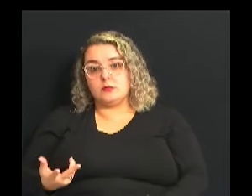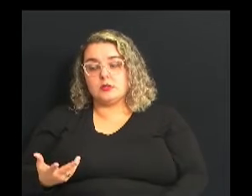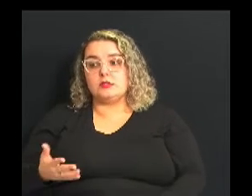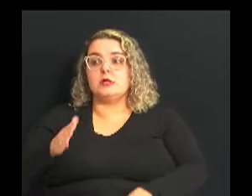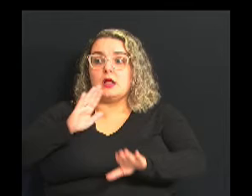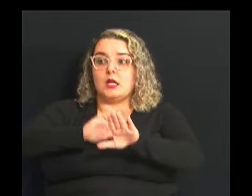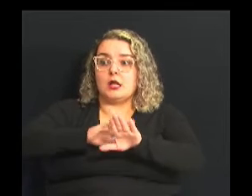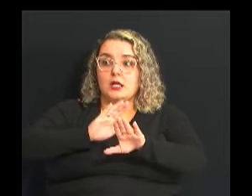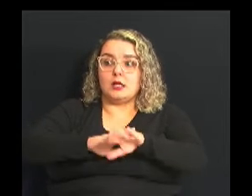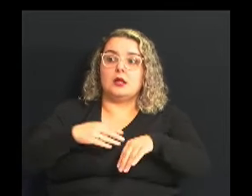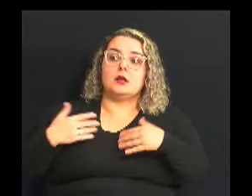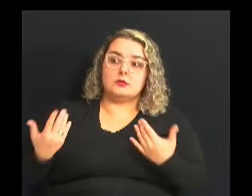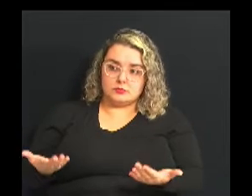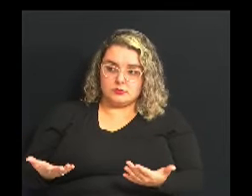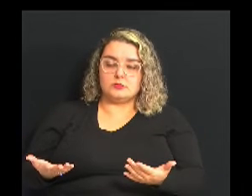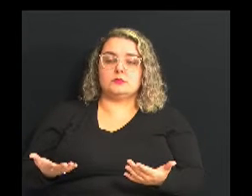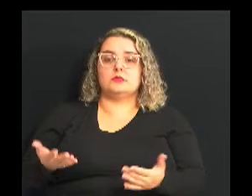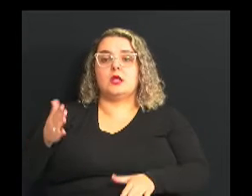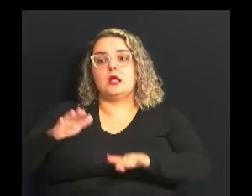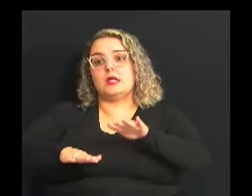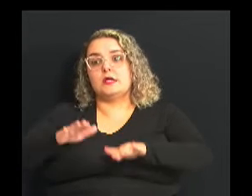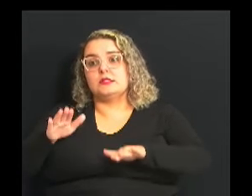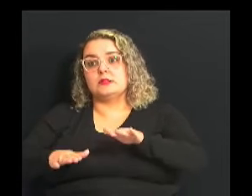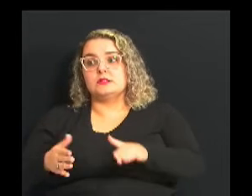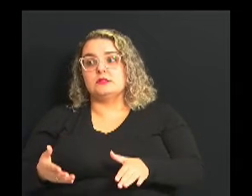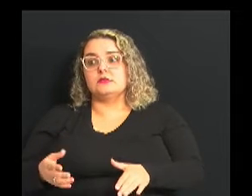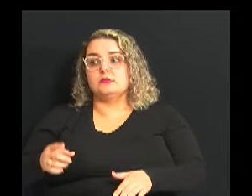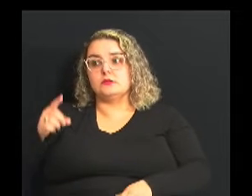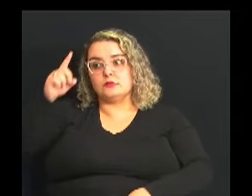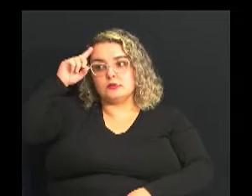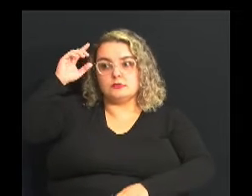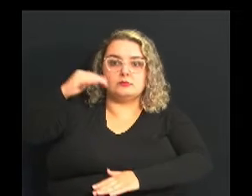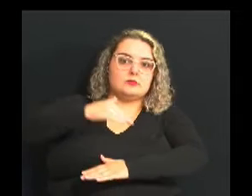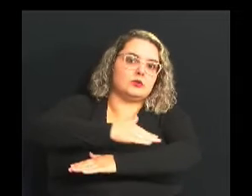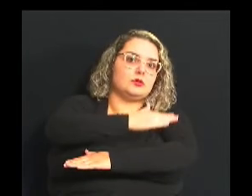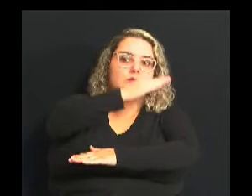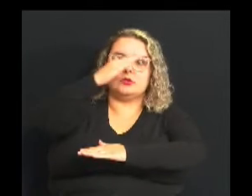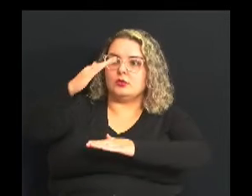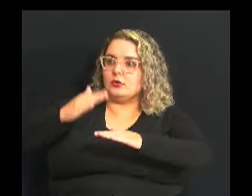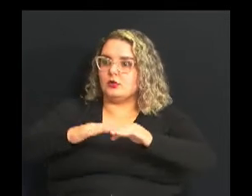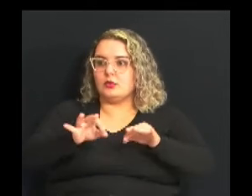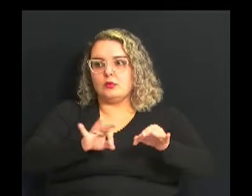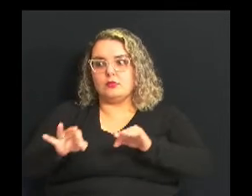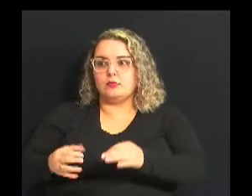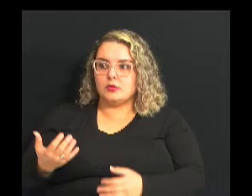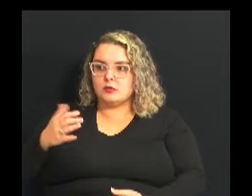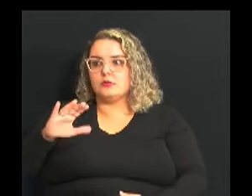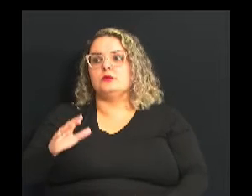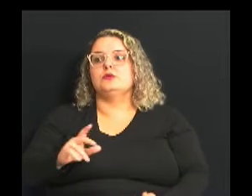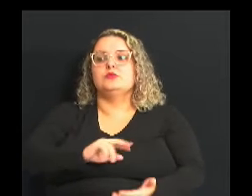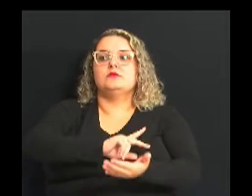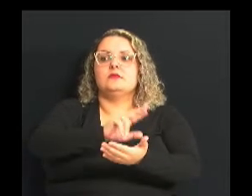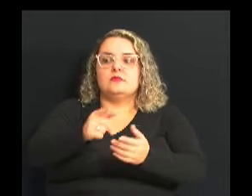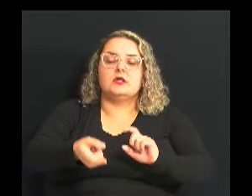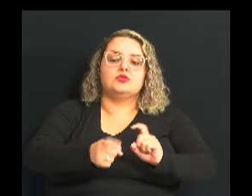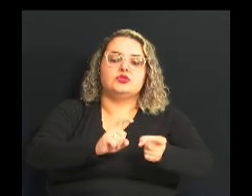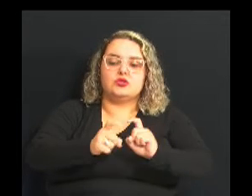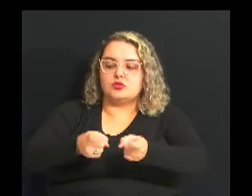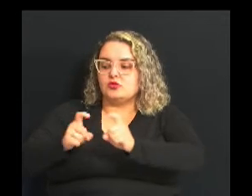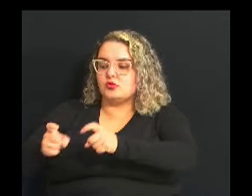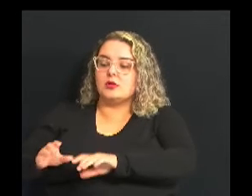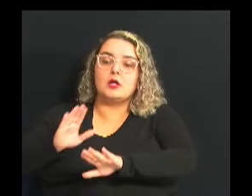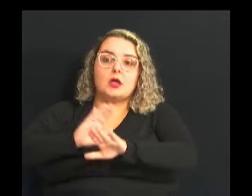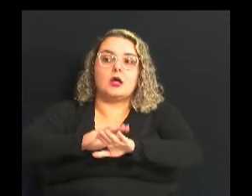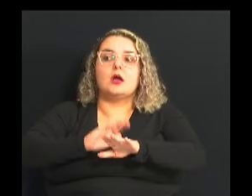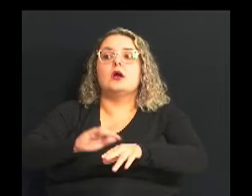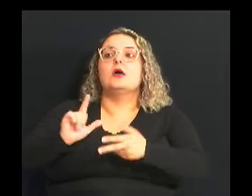prática, muitas vezes nós passamos um dia inteiro sem colocar um programa que estava previsto para ir ao ar no ar, de tantas reuniões, de tantas ações do Legislativo, que